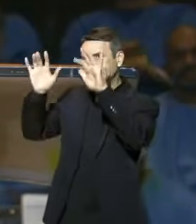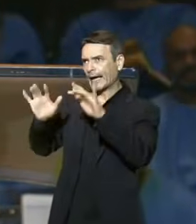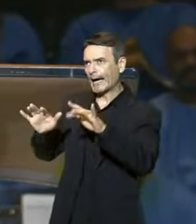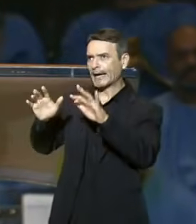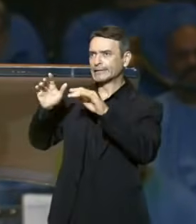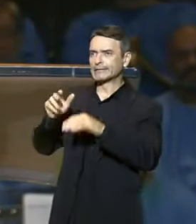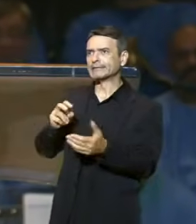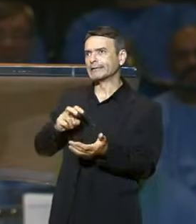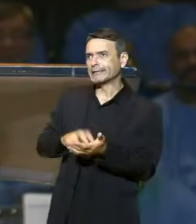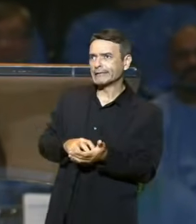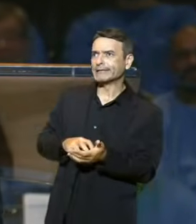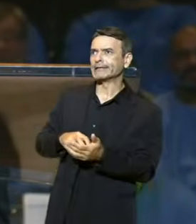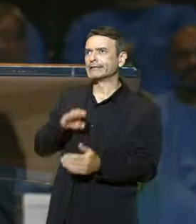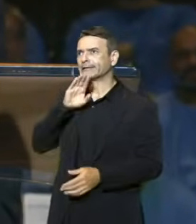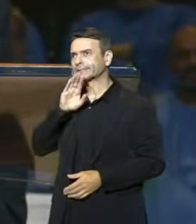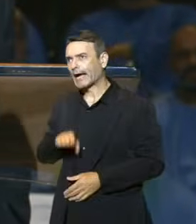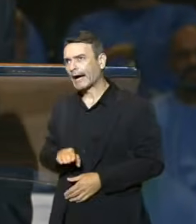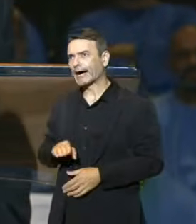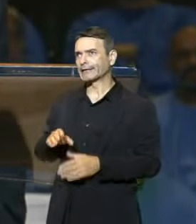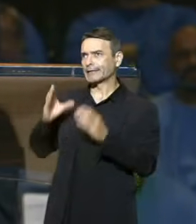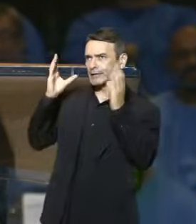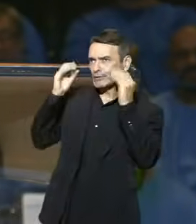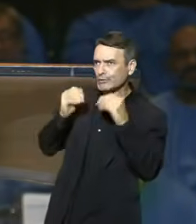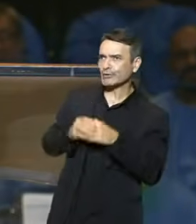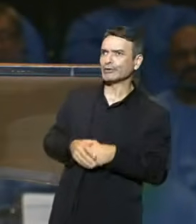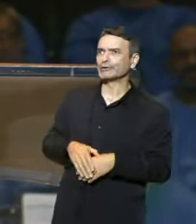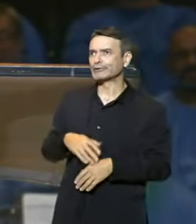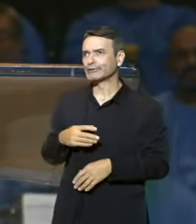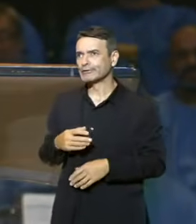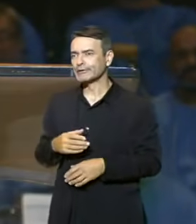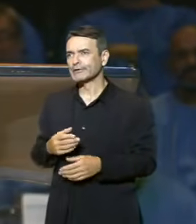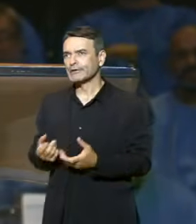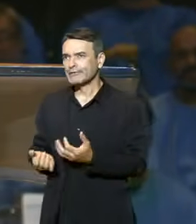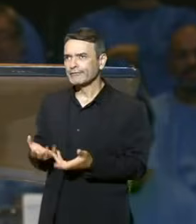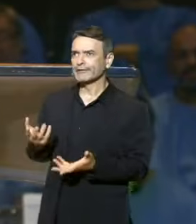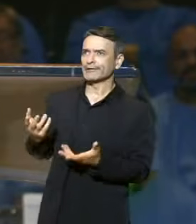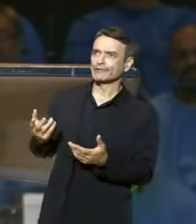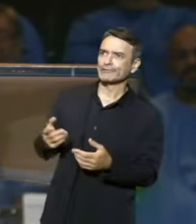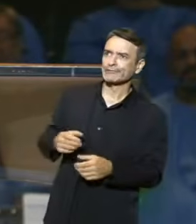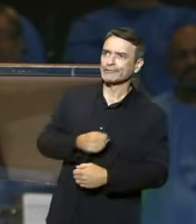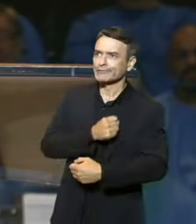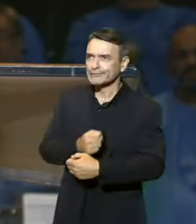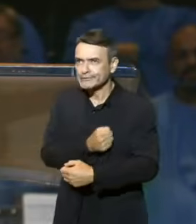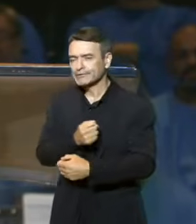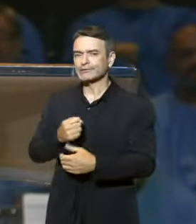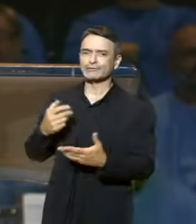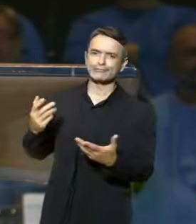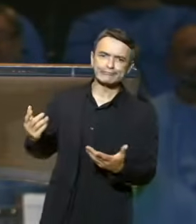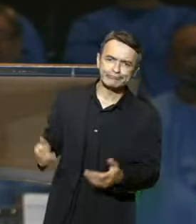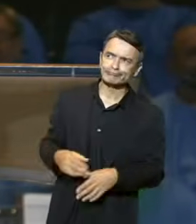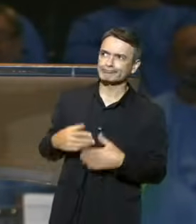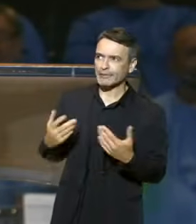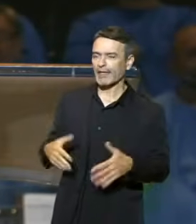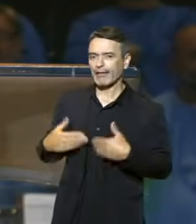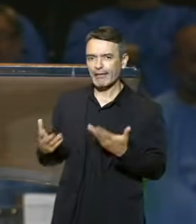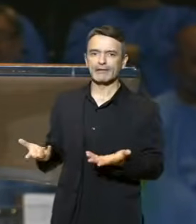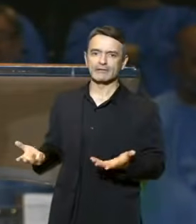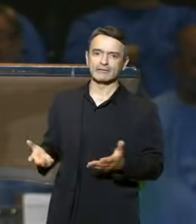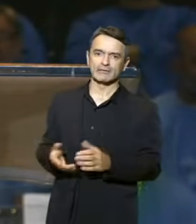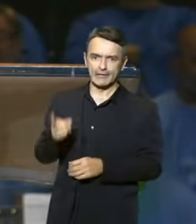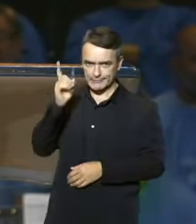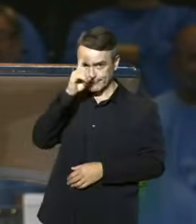noite. Maná frito, maná cozido, maná misturado, maná empanado, fica difícil.